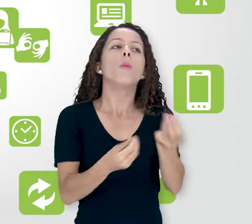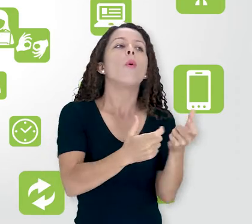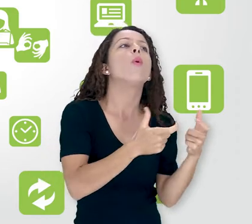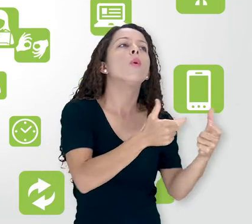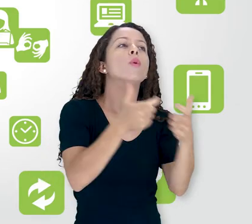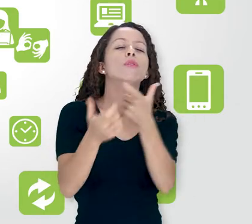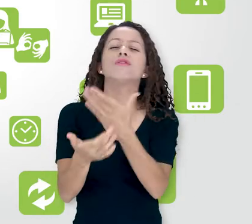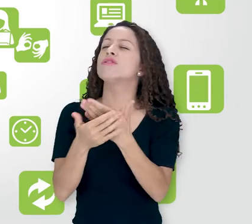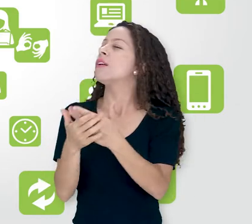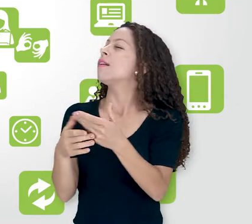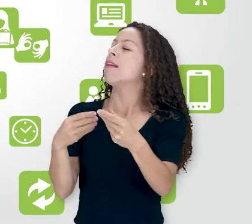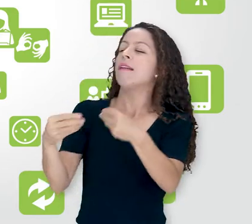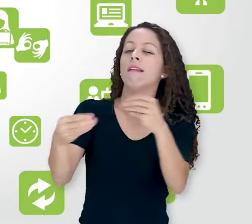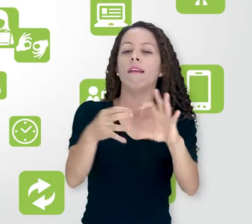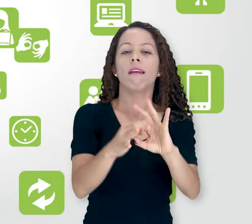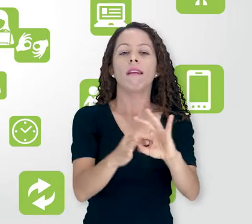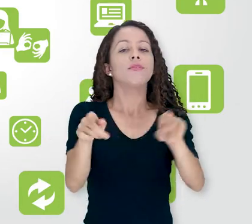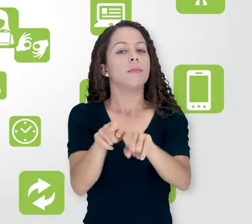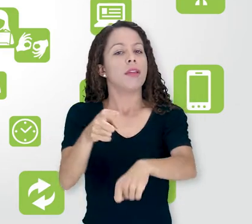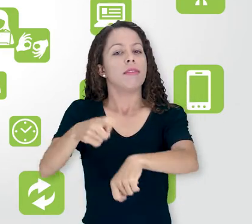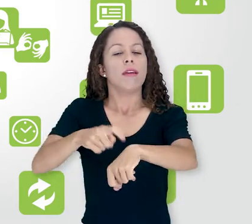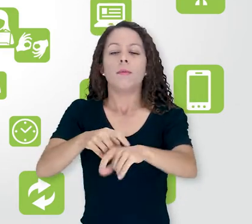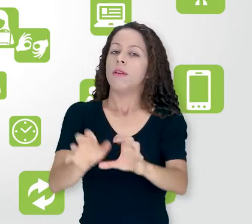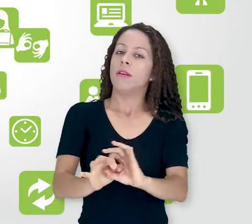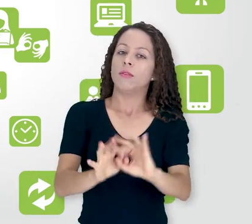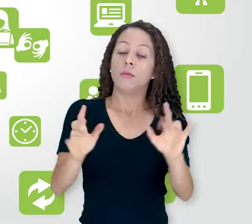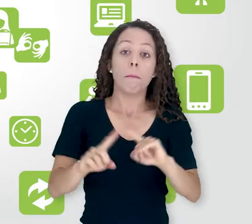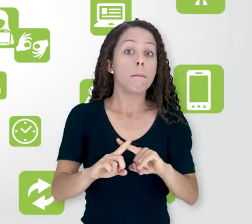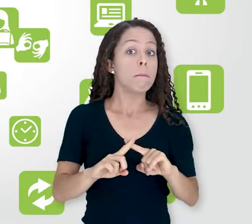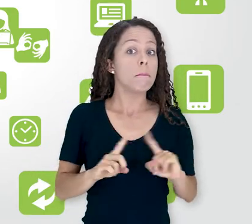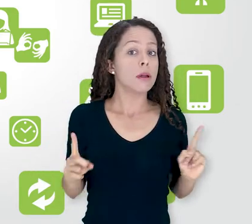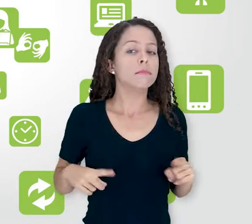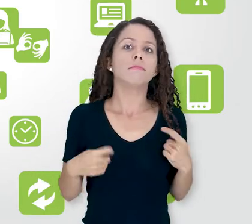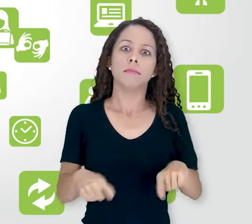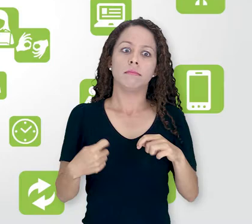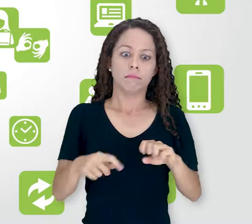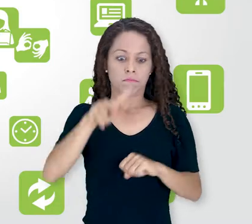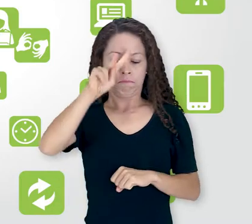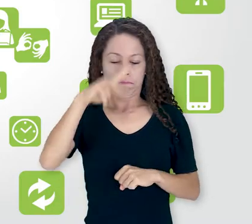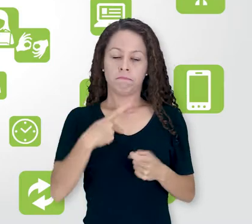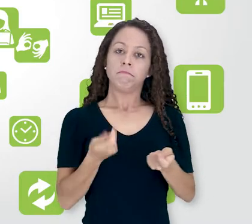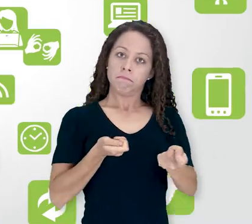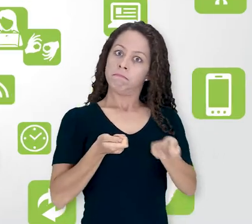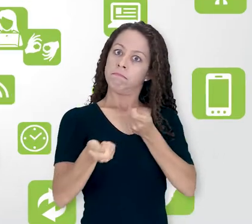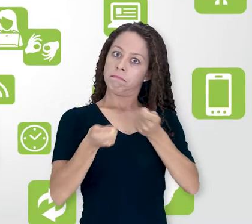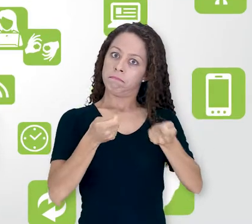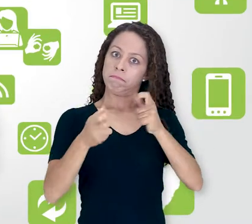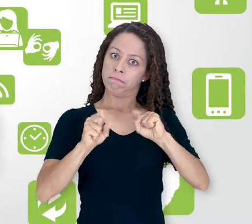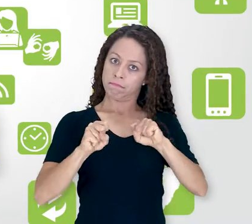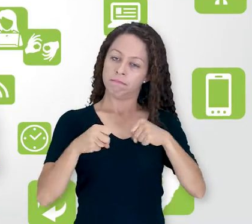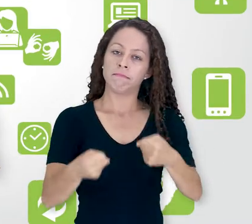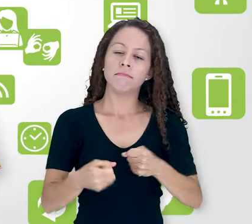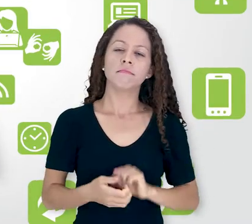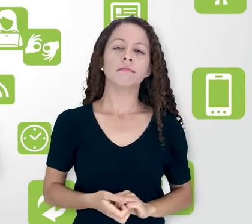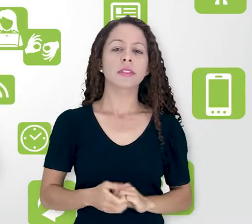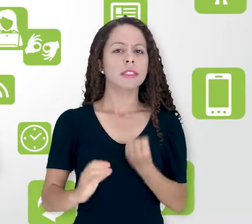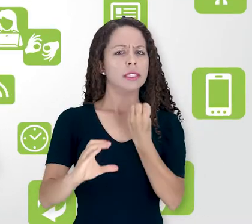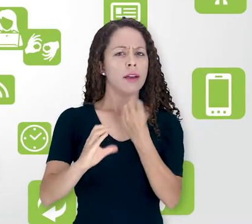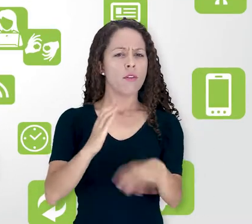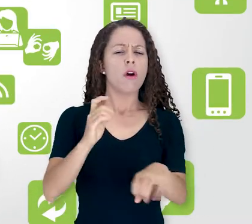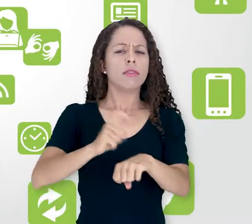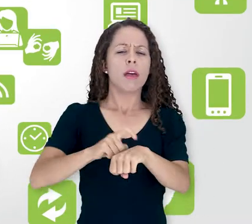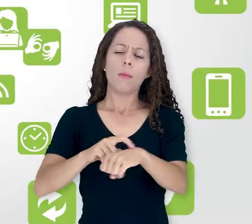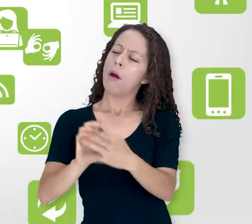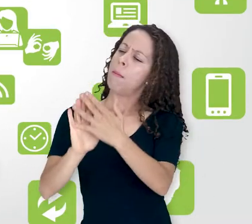e ao local para realizar seus estudos, mas também exige muito compromisso, dedicação e autonomia. Ao longo de sua existência, o